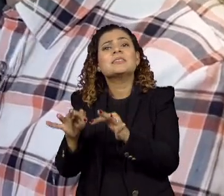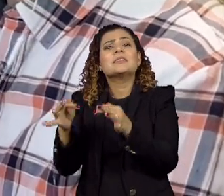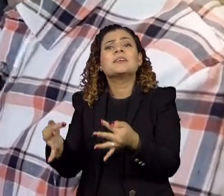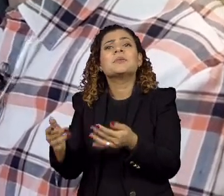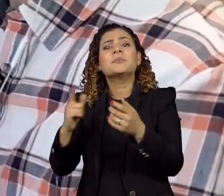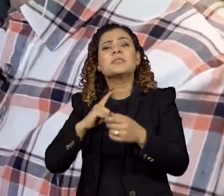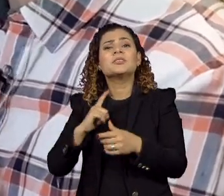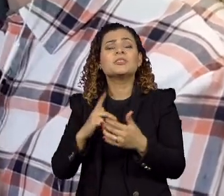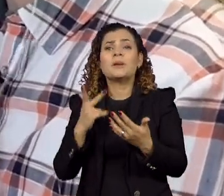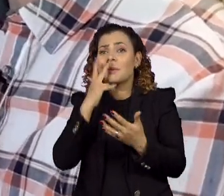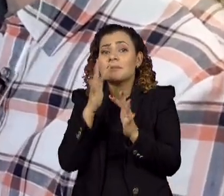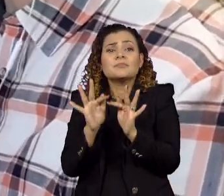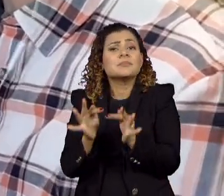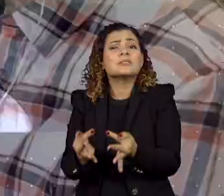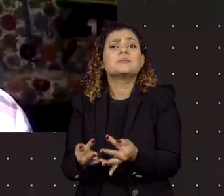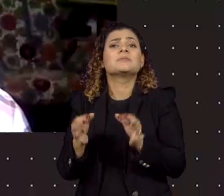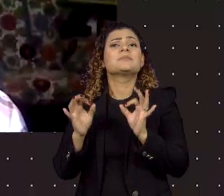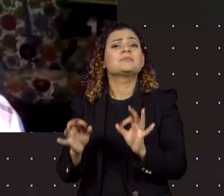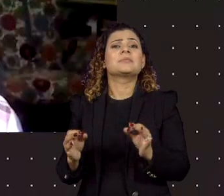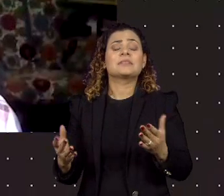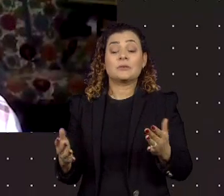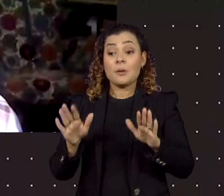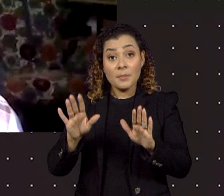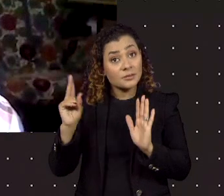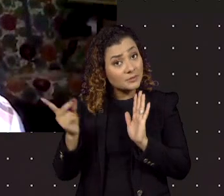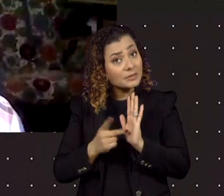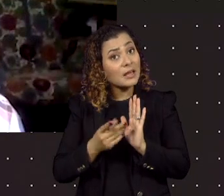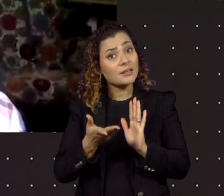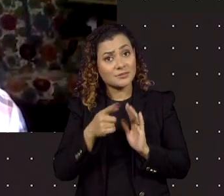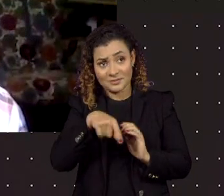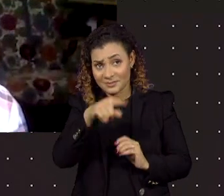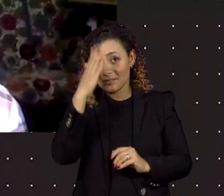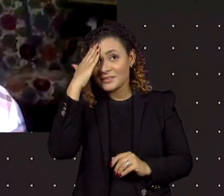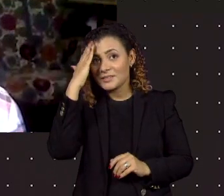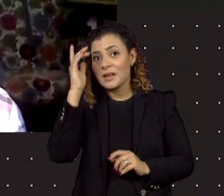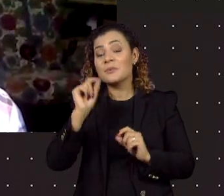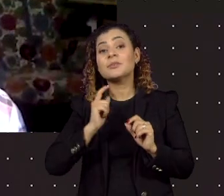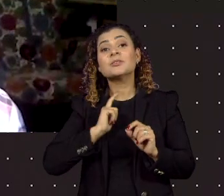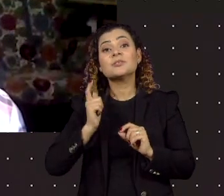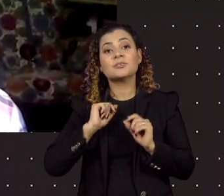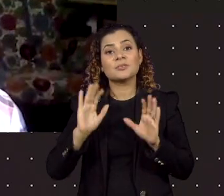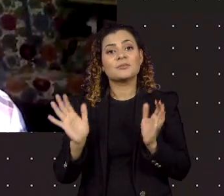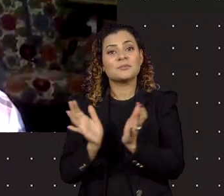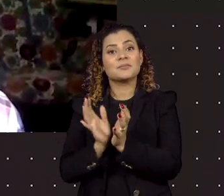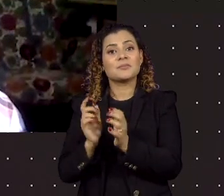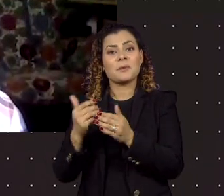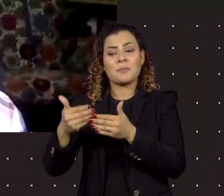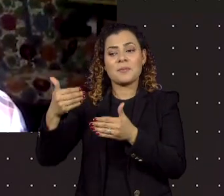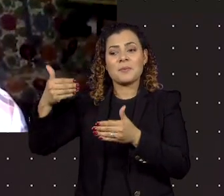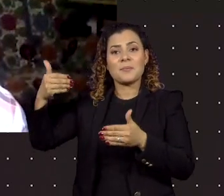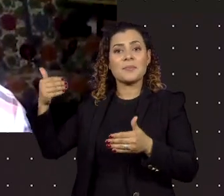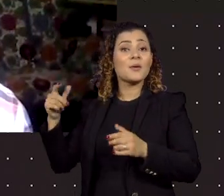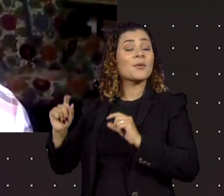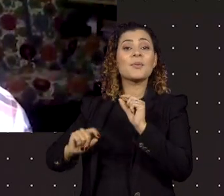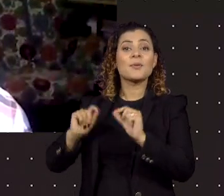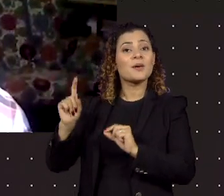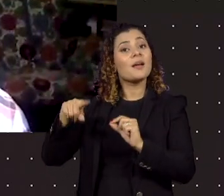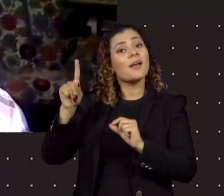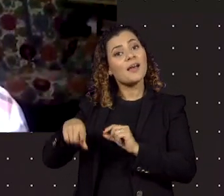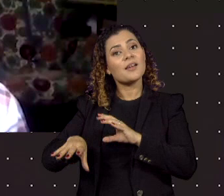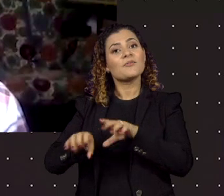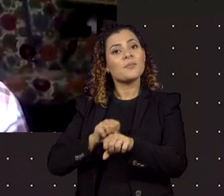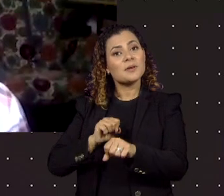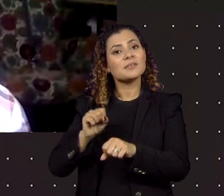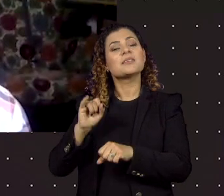havia uma simplicidade muito grande. Mas, na verdade, a gente sabe que tinha uma sofisticação por trás de tudo isso, que vinha da formação